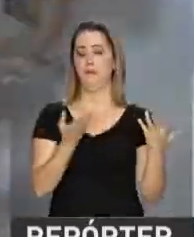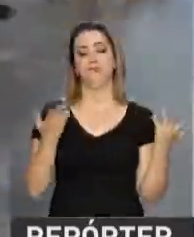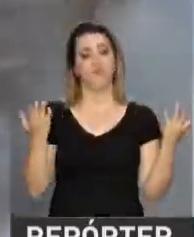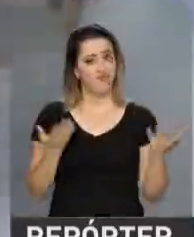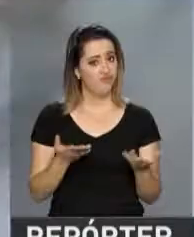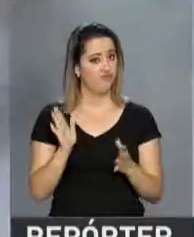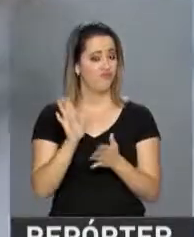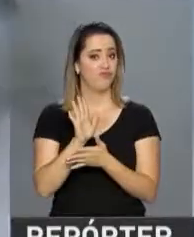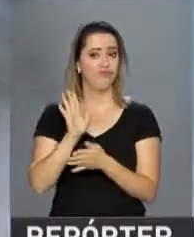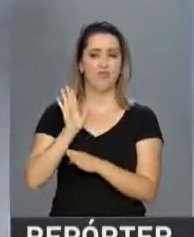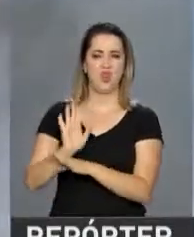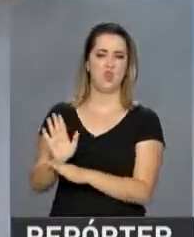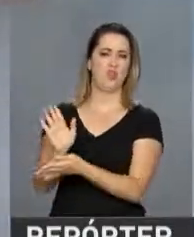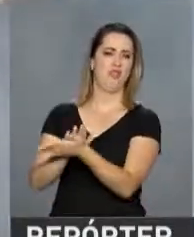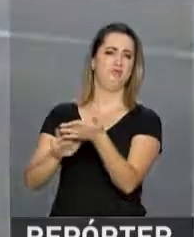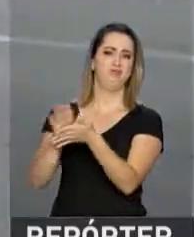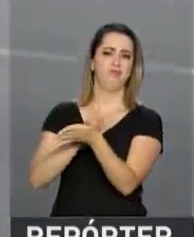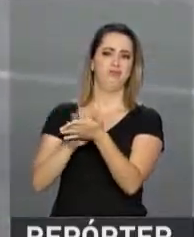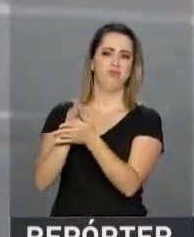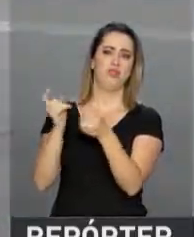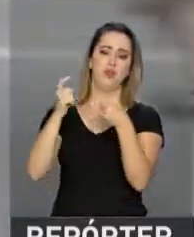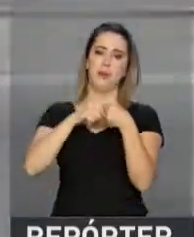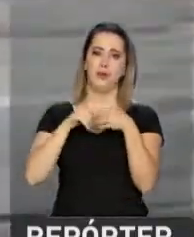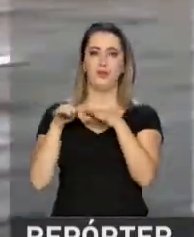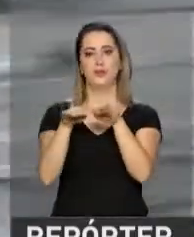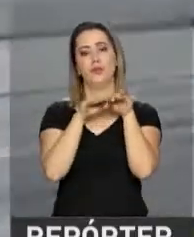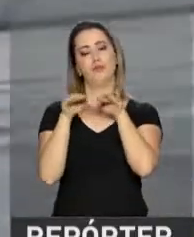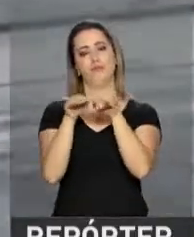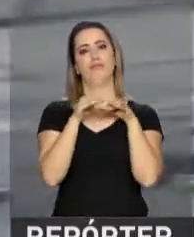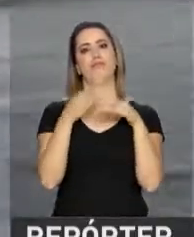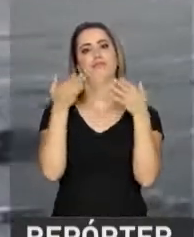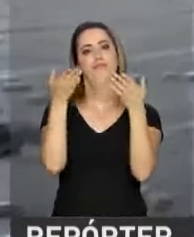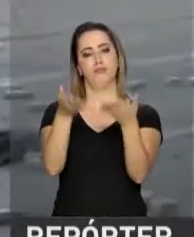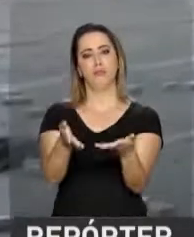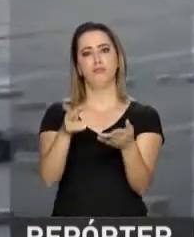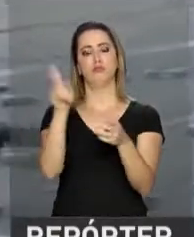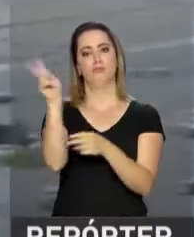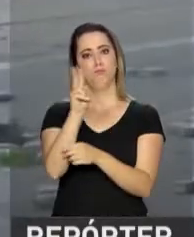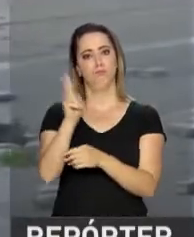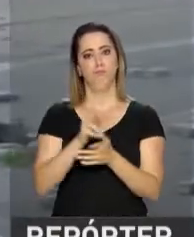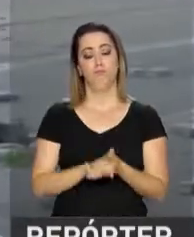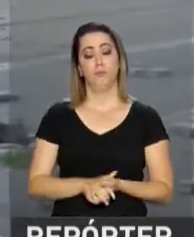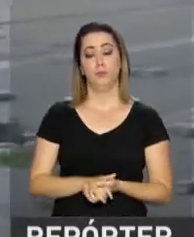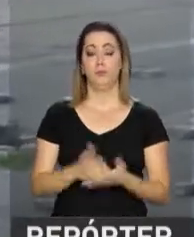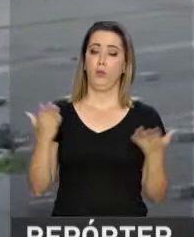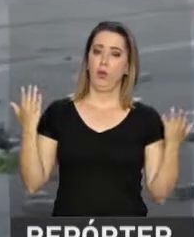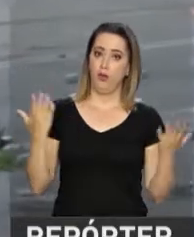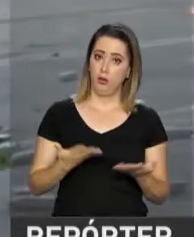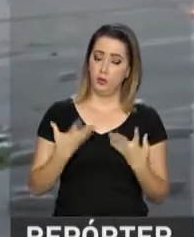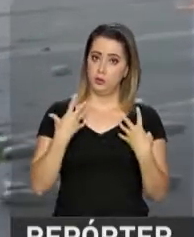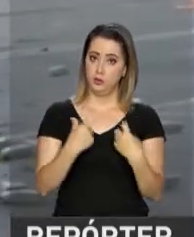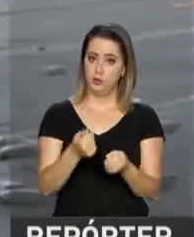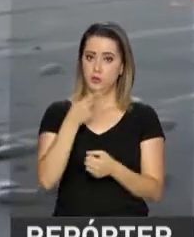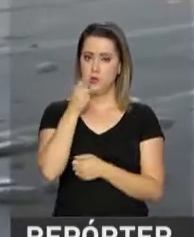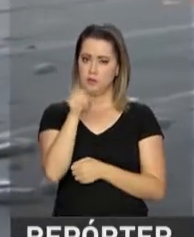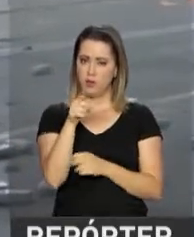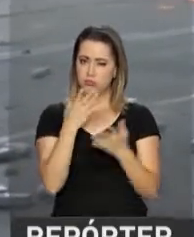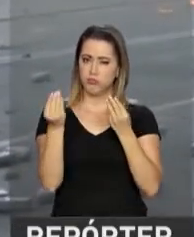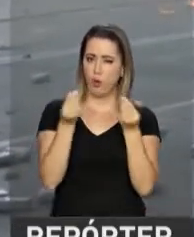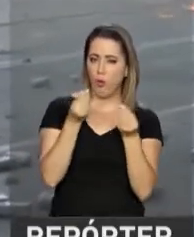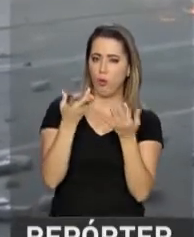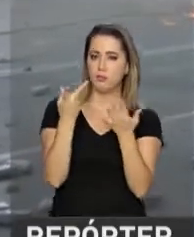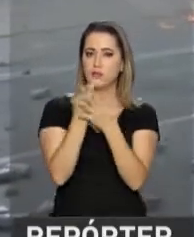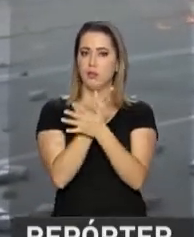não contribuem em nada para o restabelecimento da democracia na venezuela agora vamos passar um rápido raio